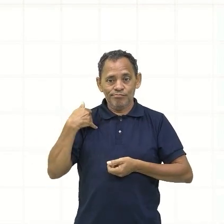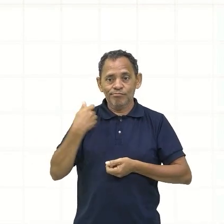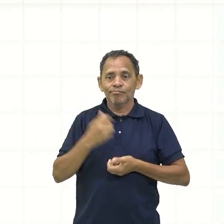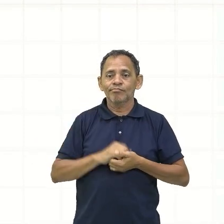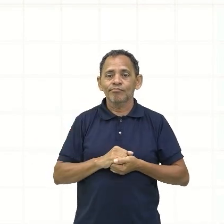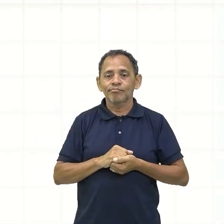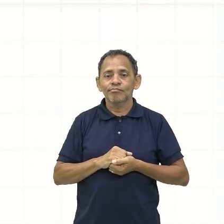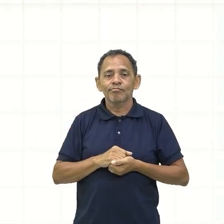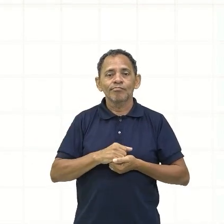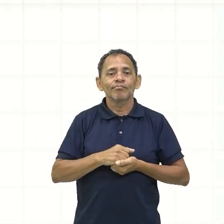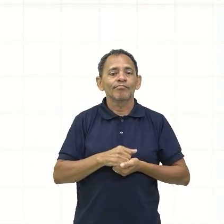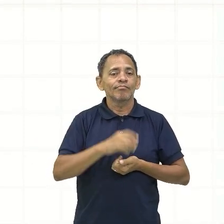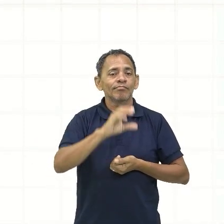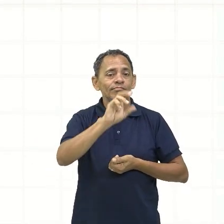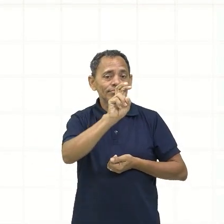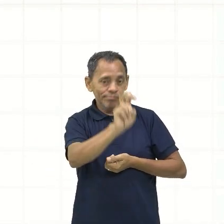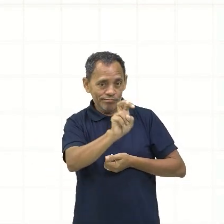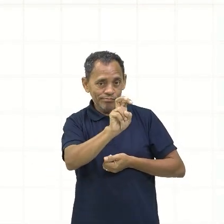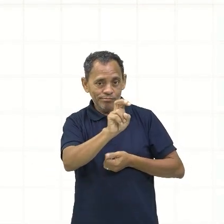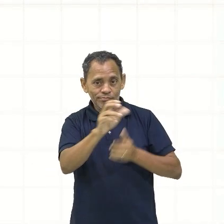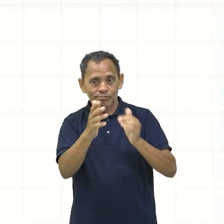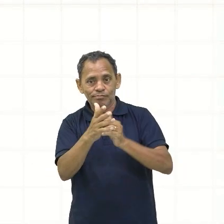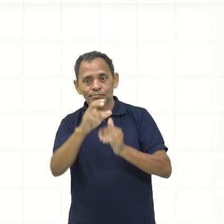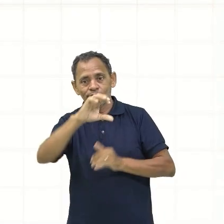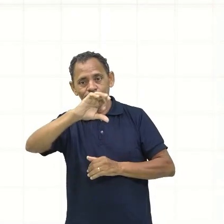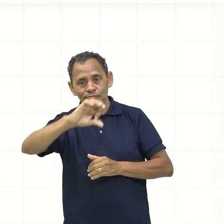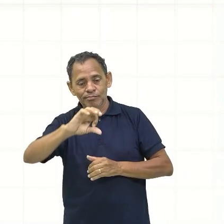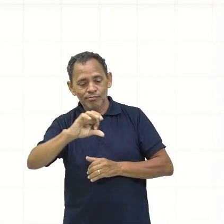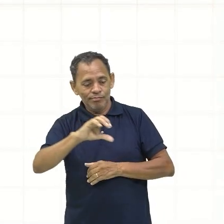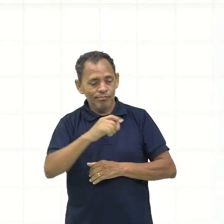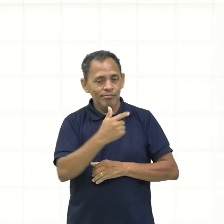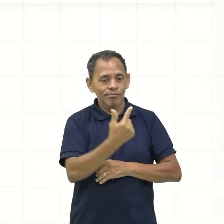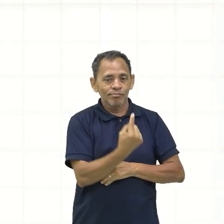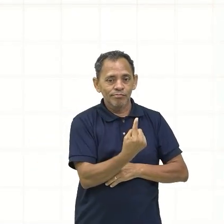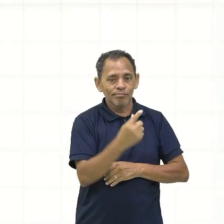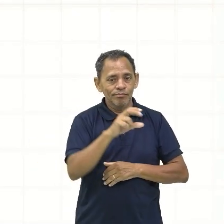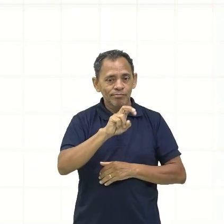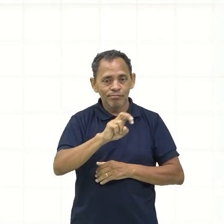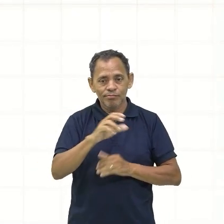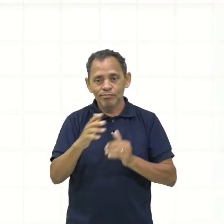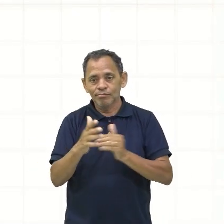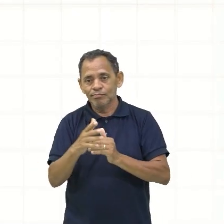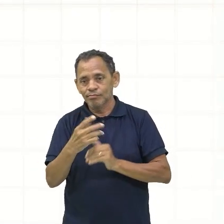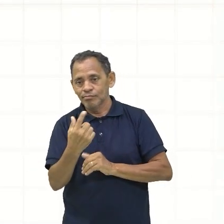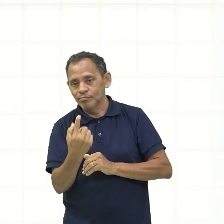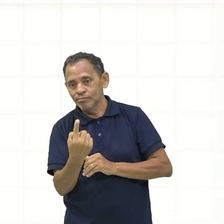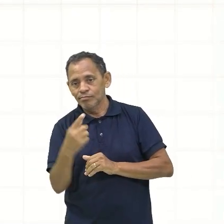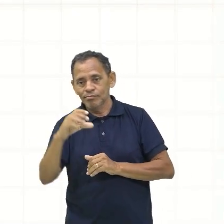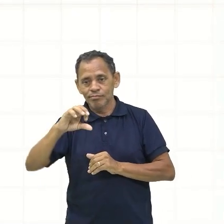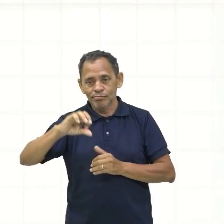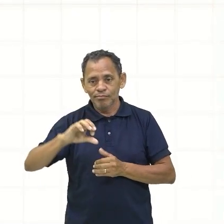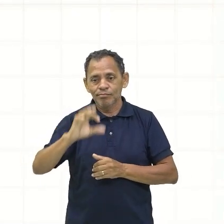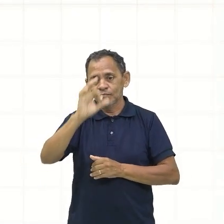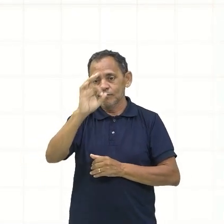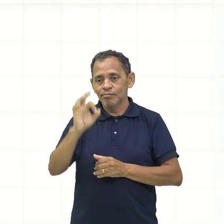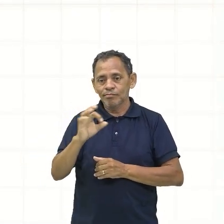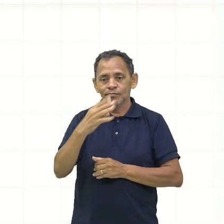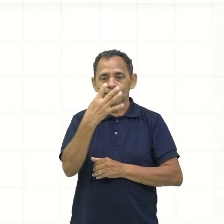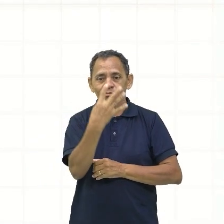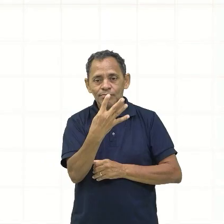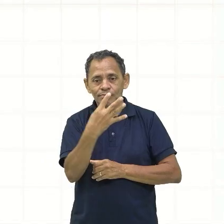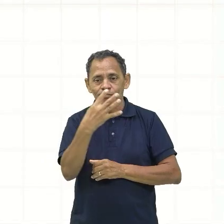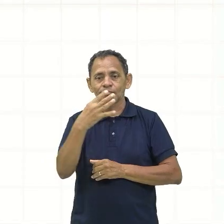ó, entre 5 e 9 anos, e 15 e 19 anos, que correspondia a um percentual de